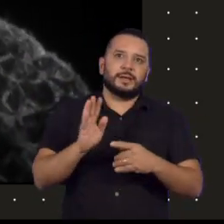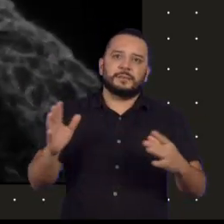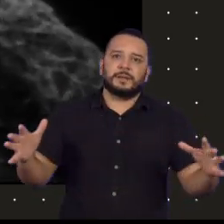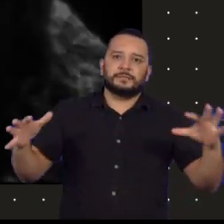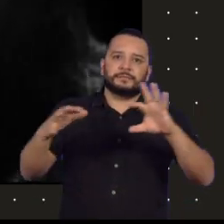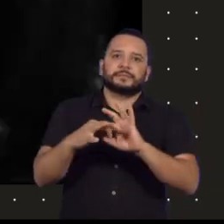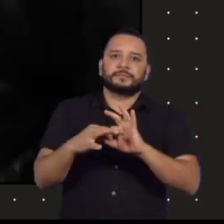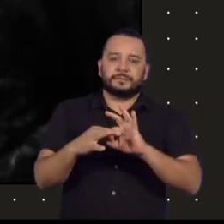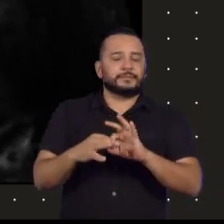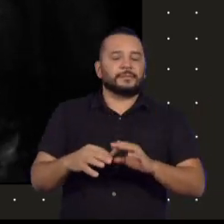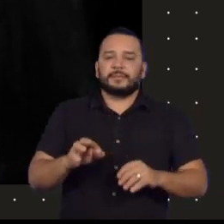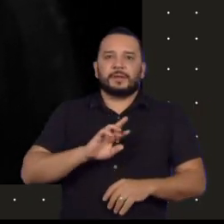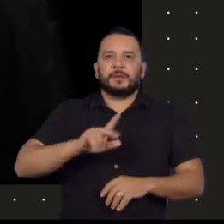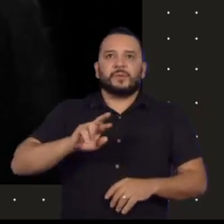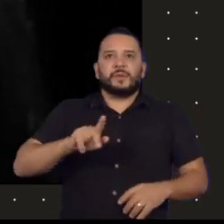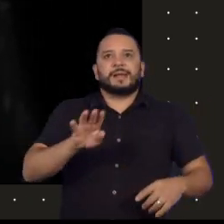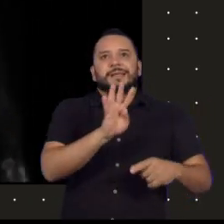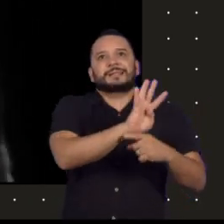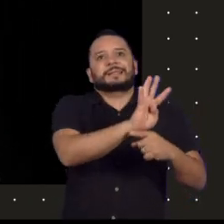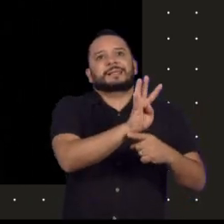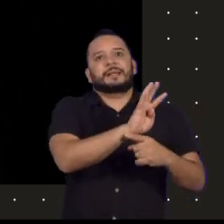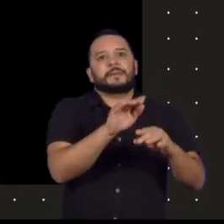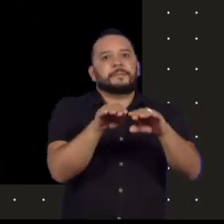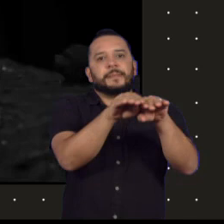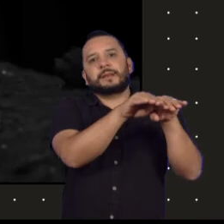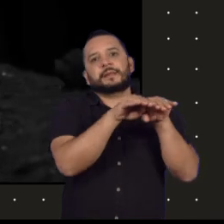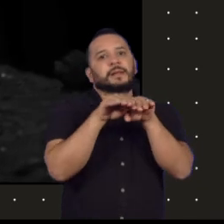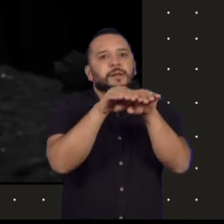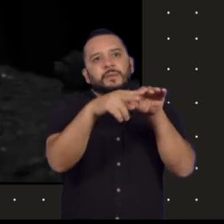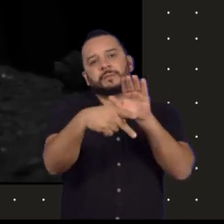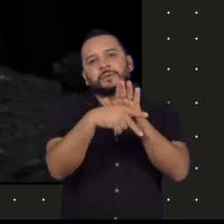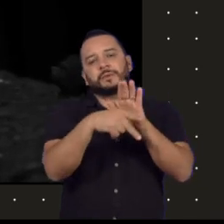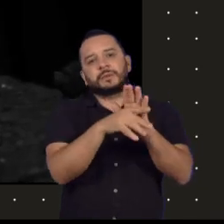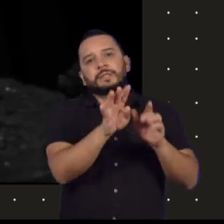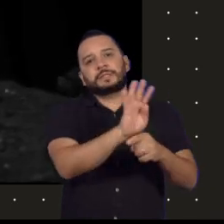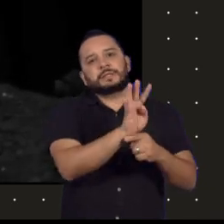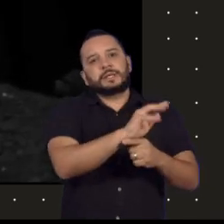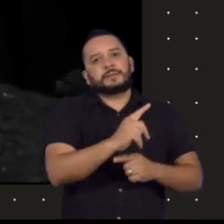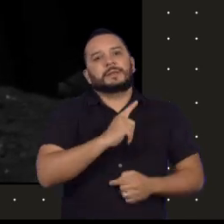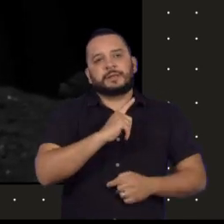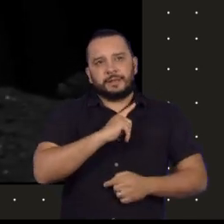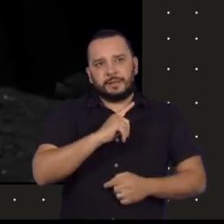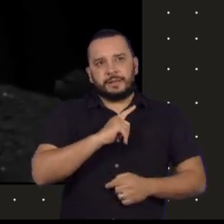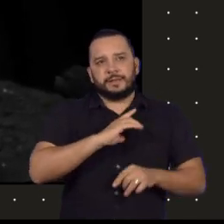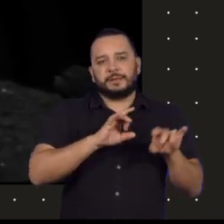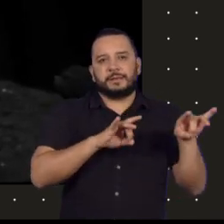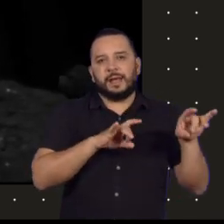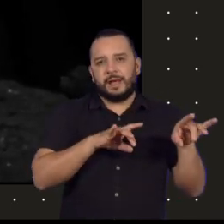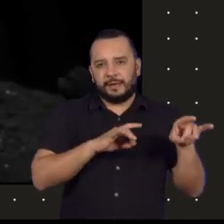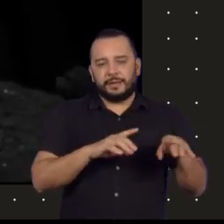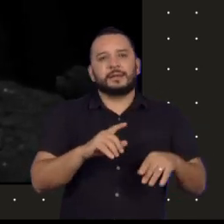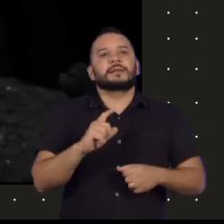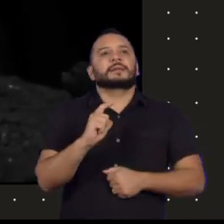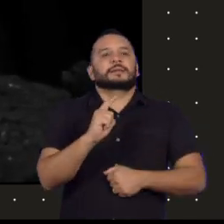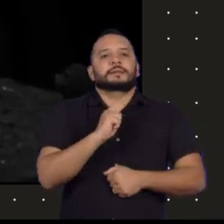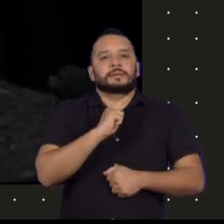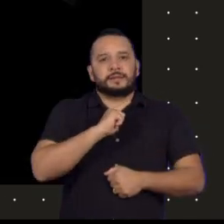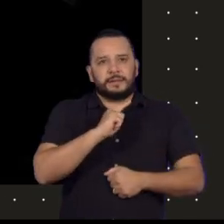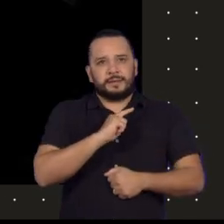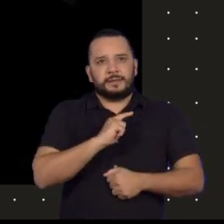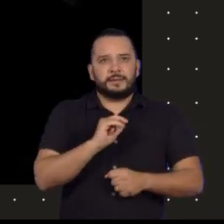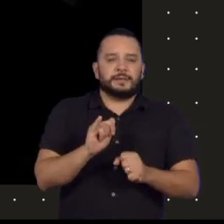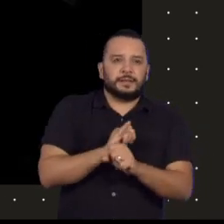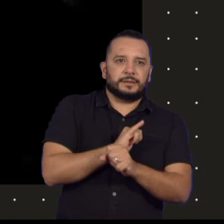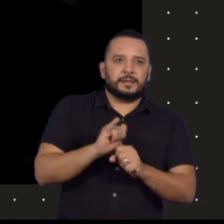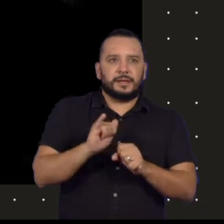dos padrões de um cinema que requer muito mais técnica, vamos dizer, mais aparato